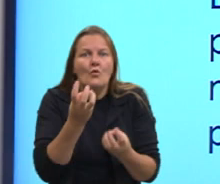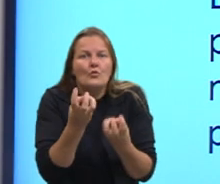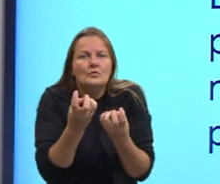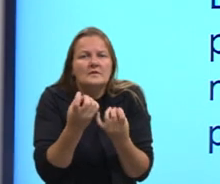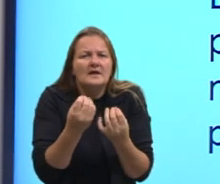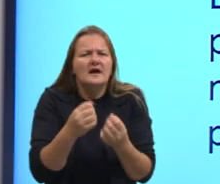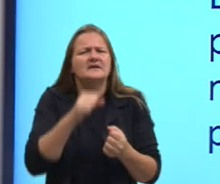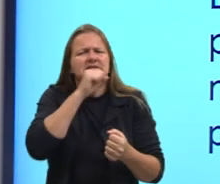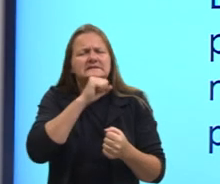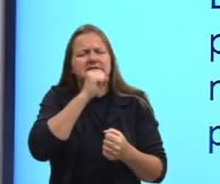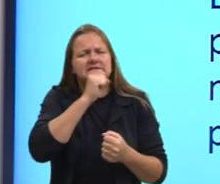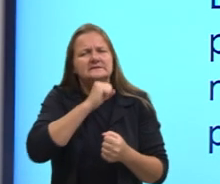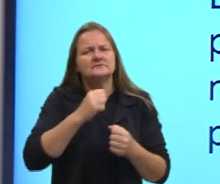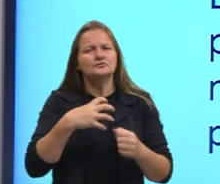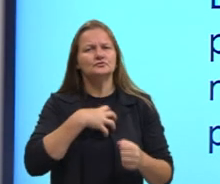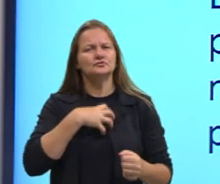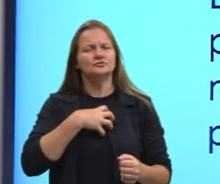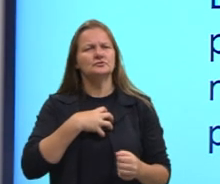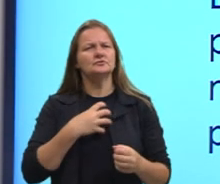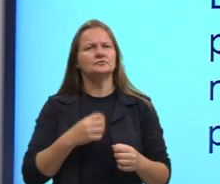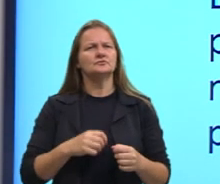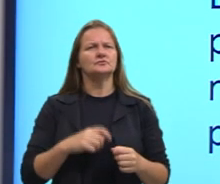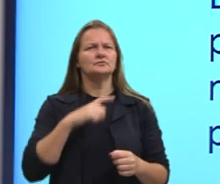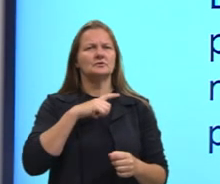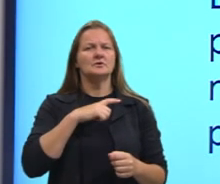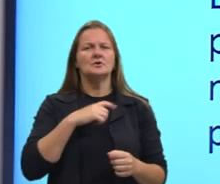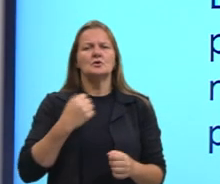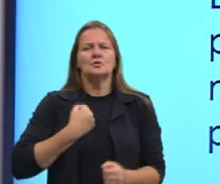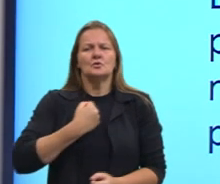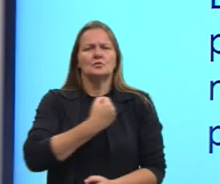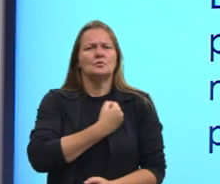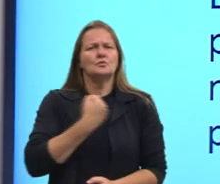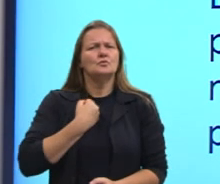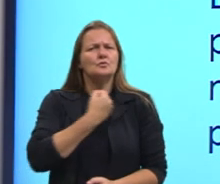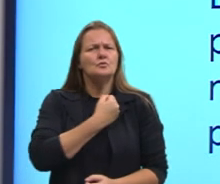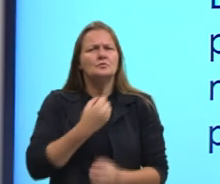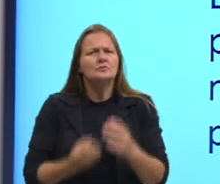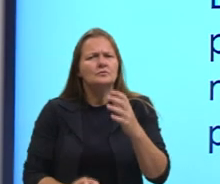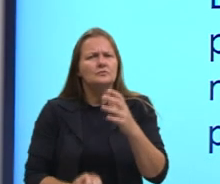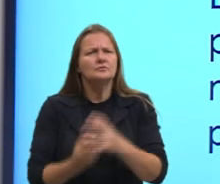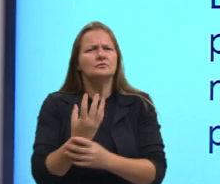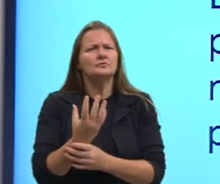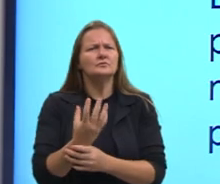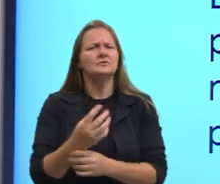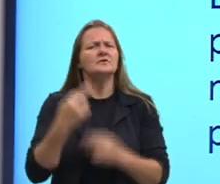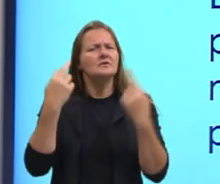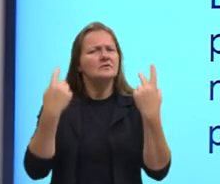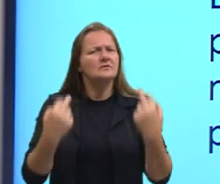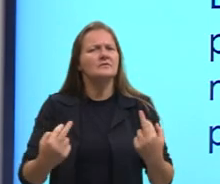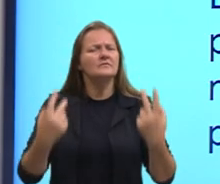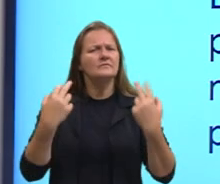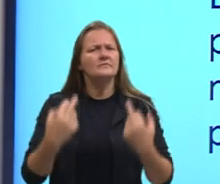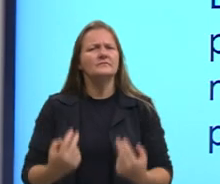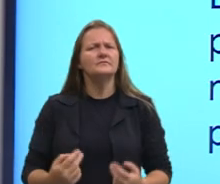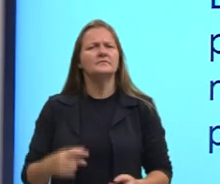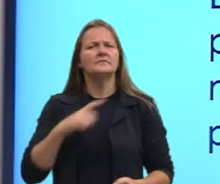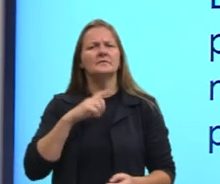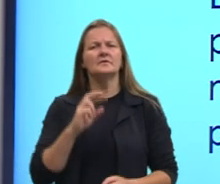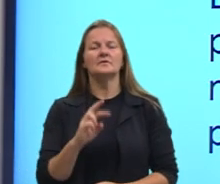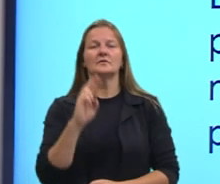rudimentares o Bastando a numeração que surgiu gradativa e naturalmente e que hoje